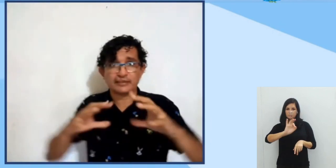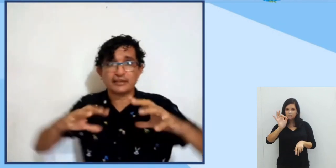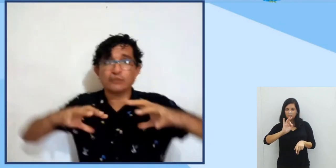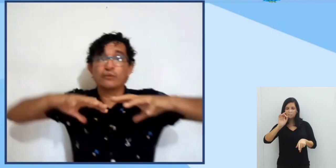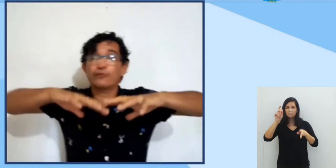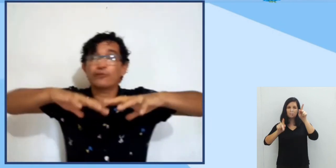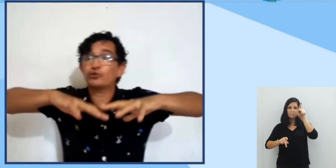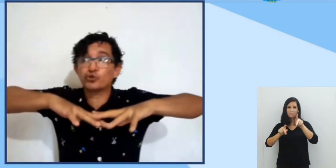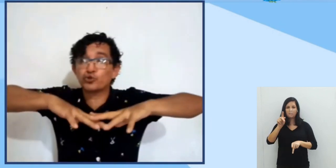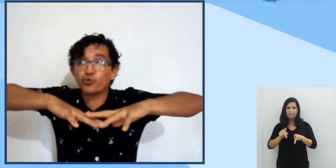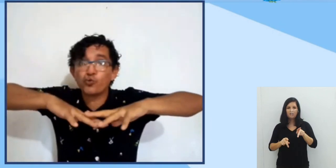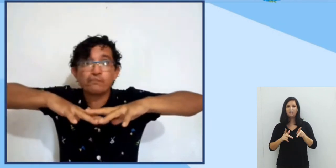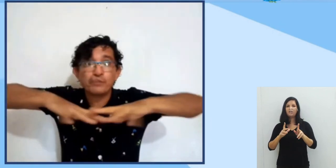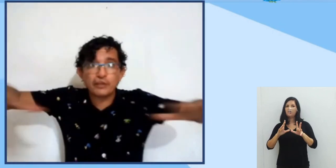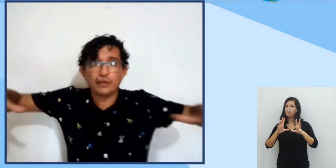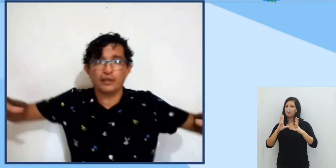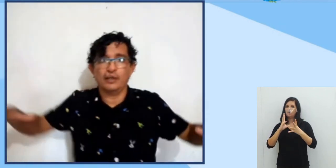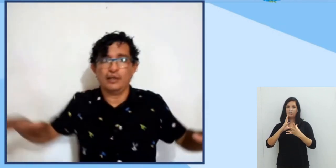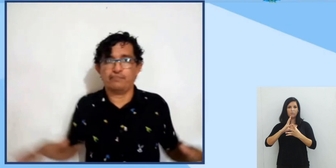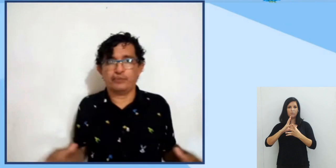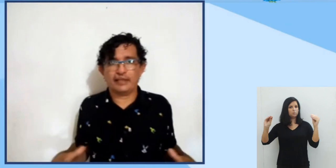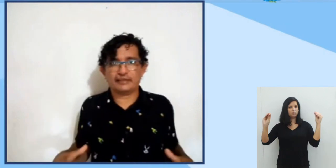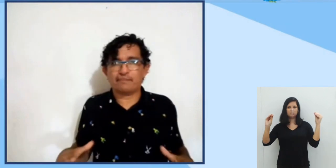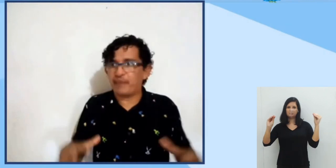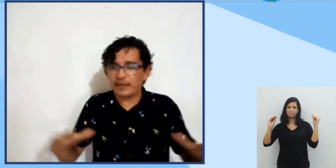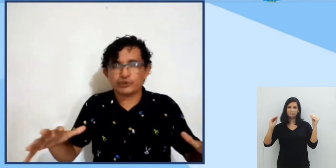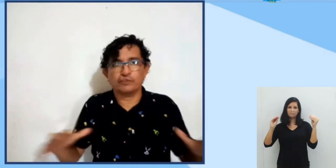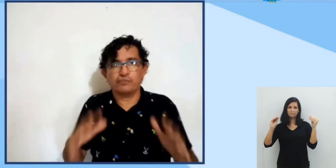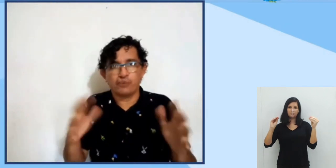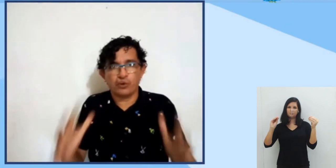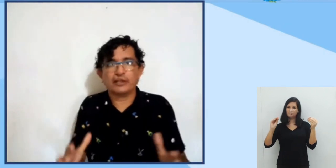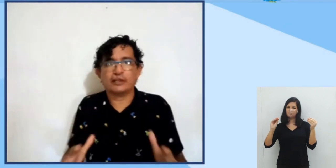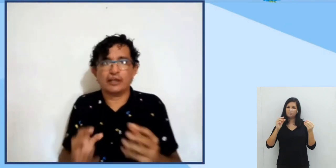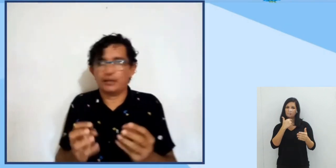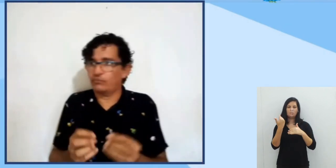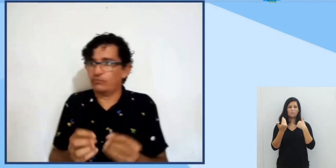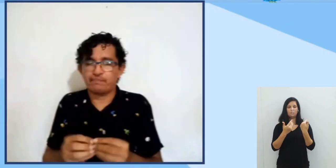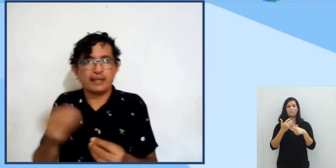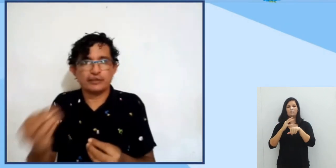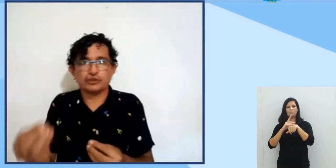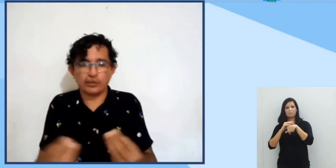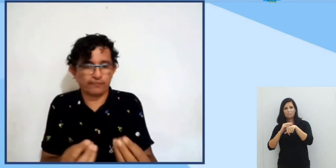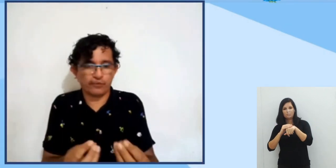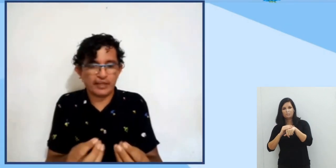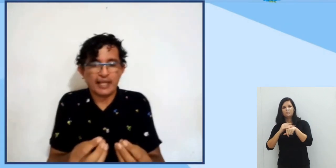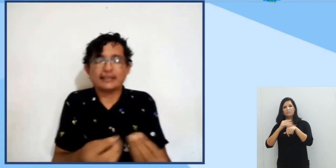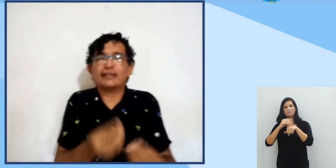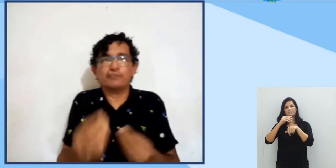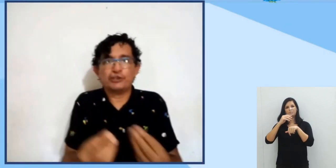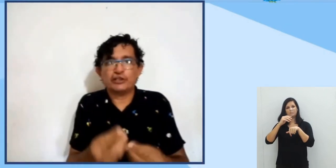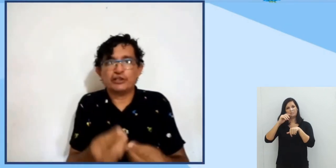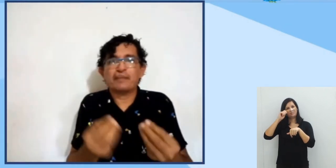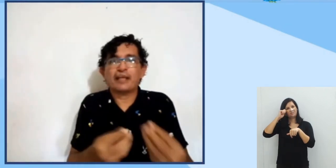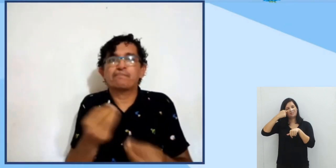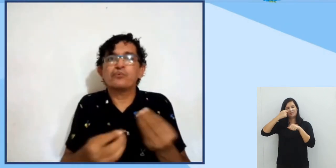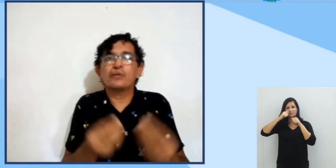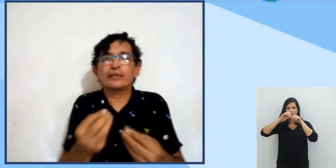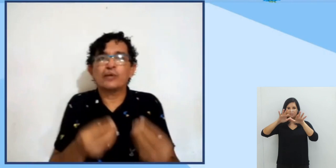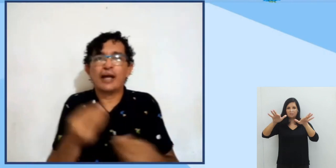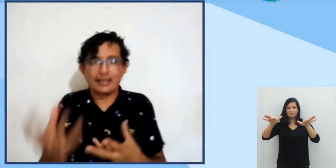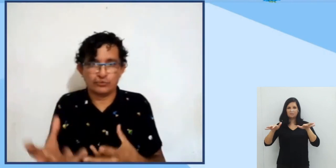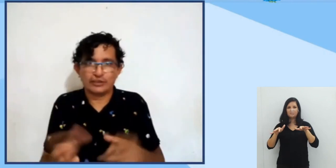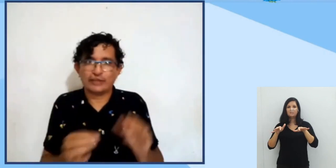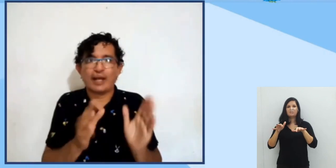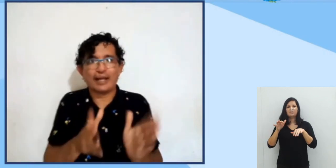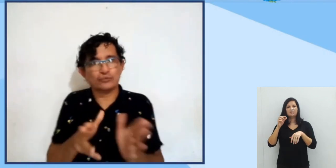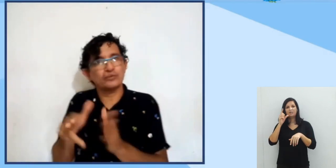dessa população foi sucumbida por essa peste bubônica, que era uma peste que foi transmitida pela pulga